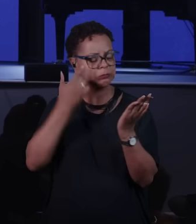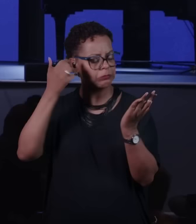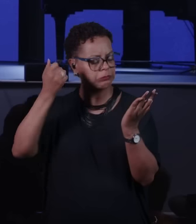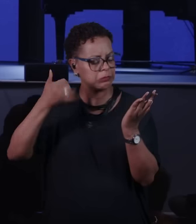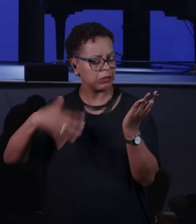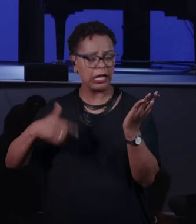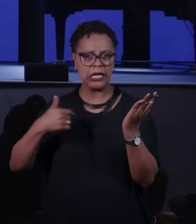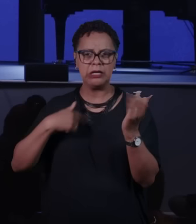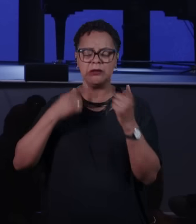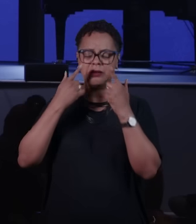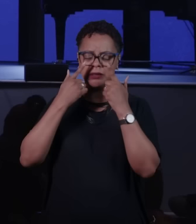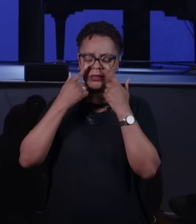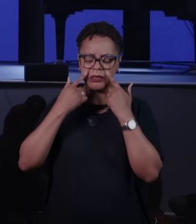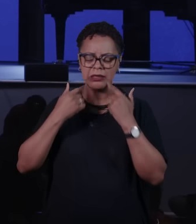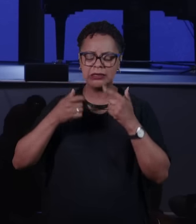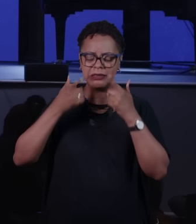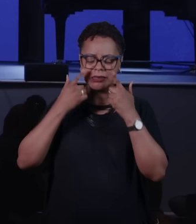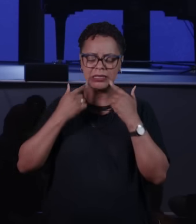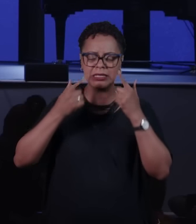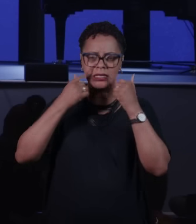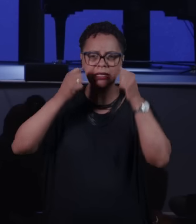eu chorei muito,